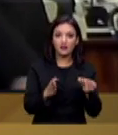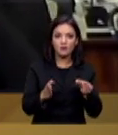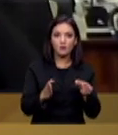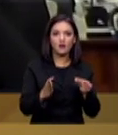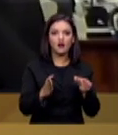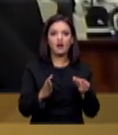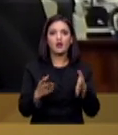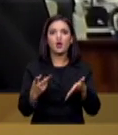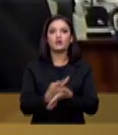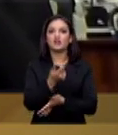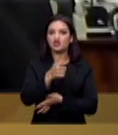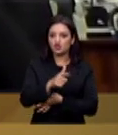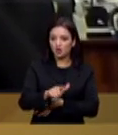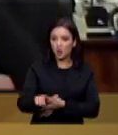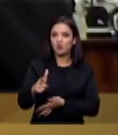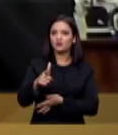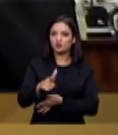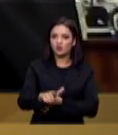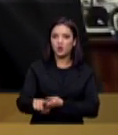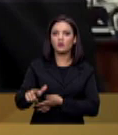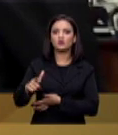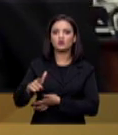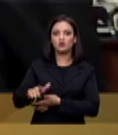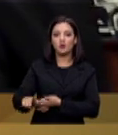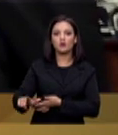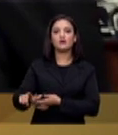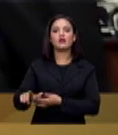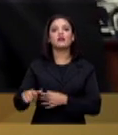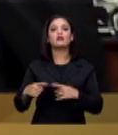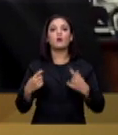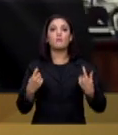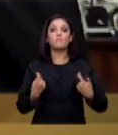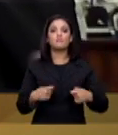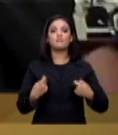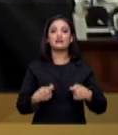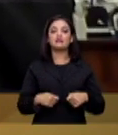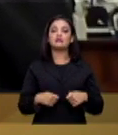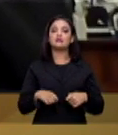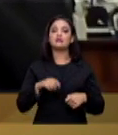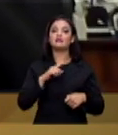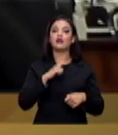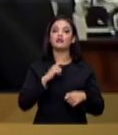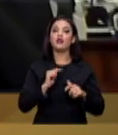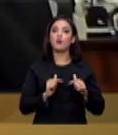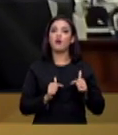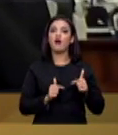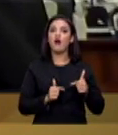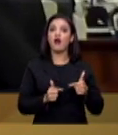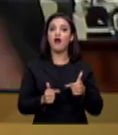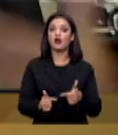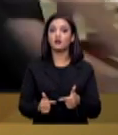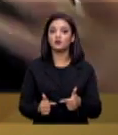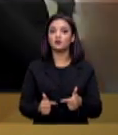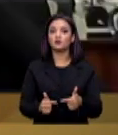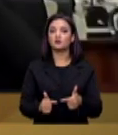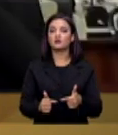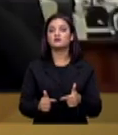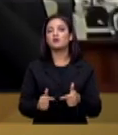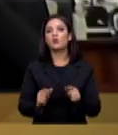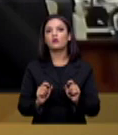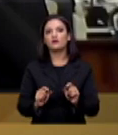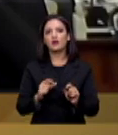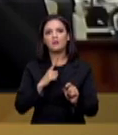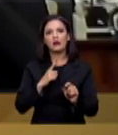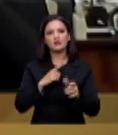exigir uma atuação, talvez, de caráter, pelo menos, mais estável. Né?